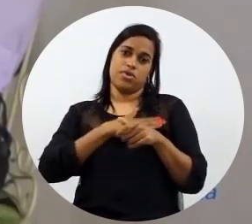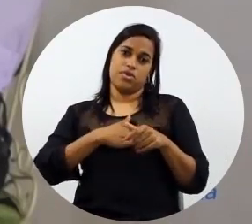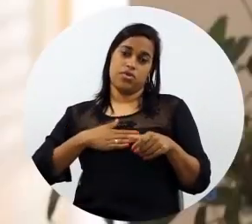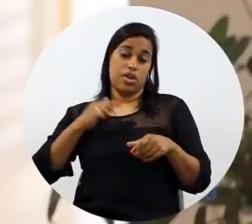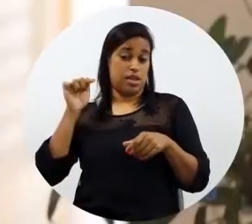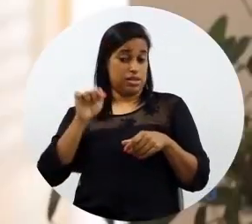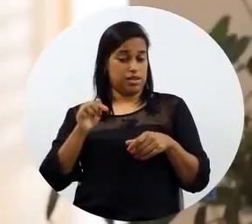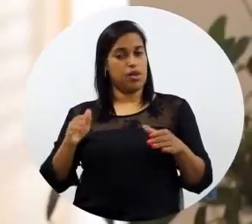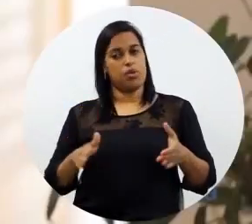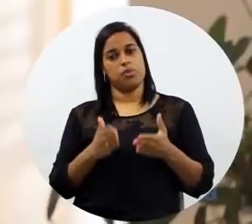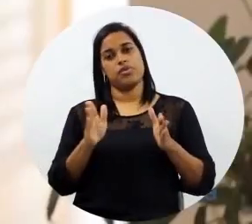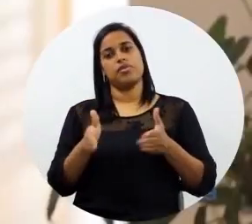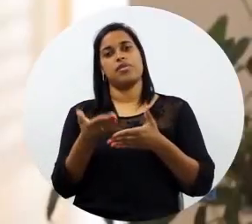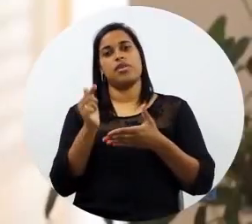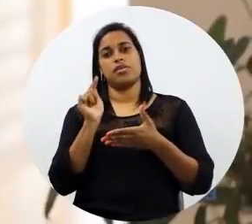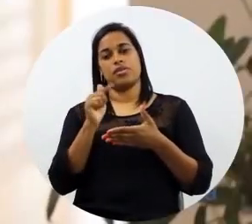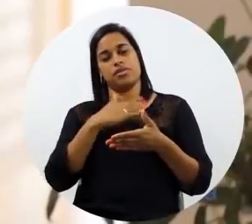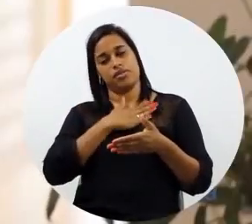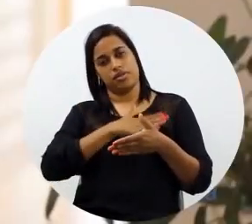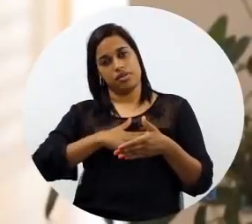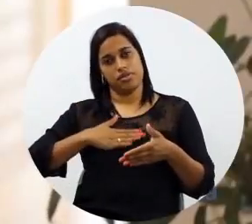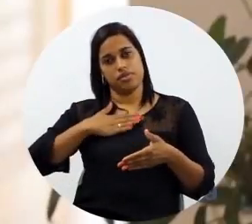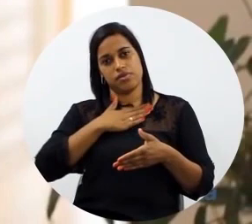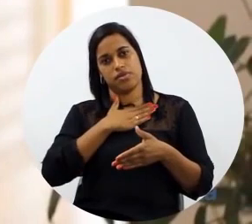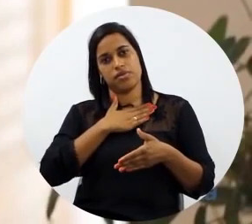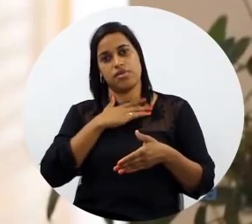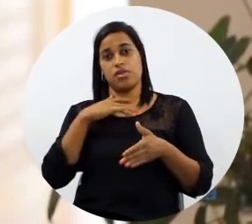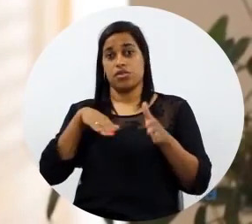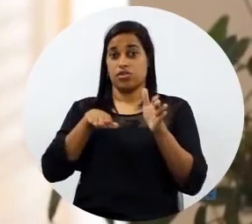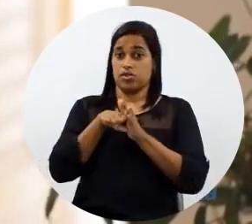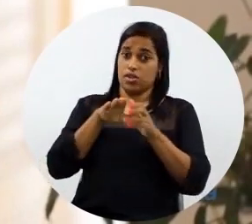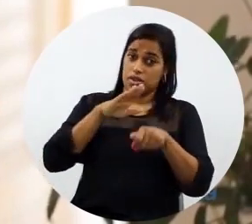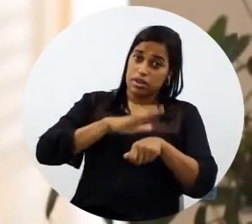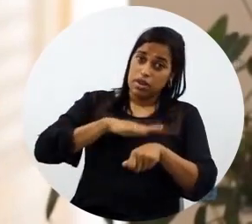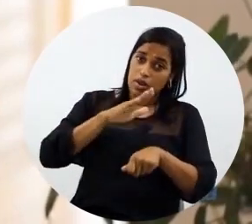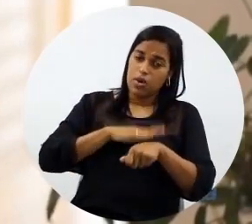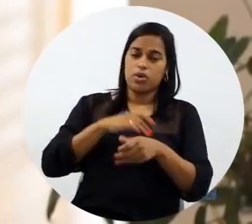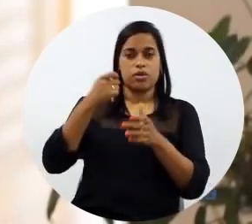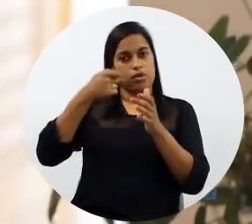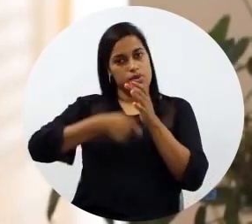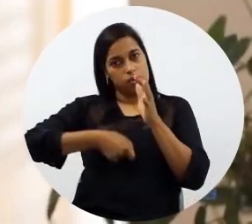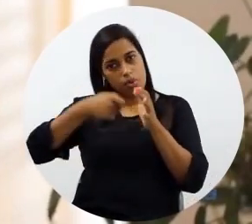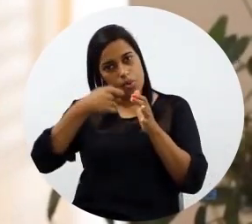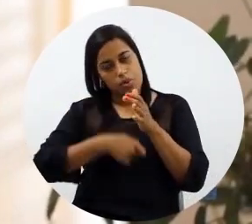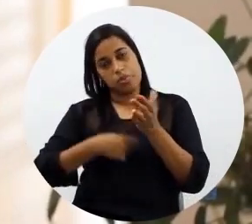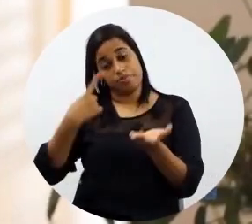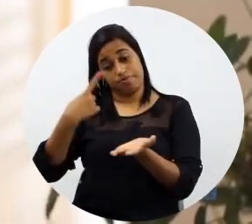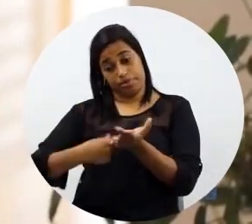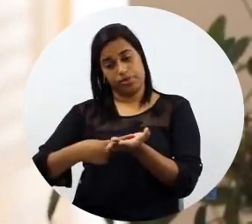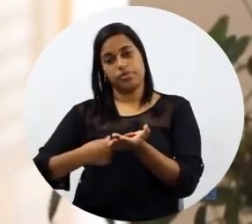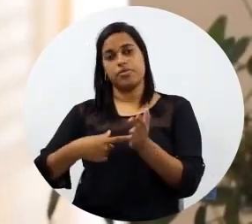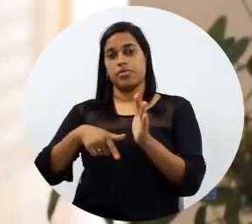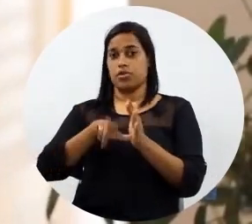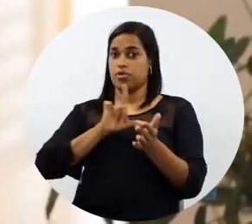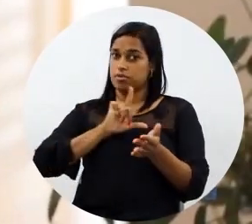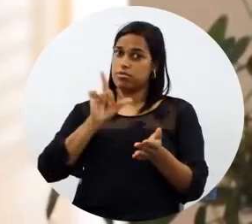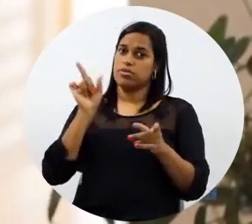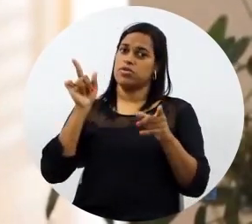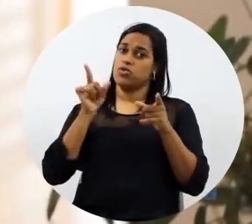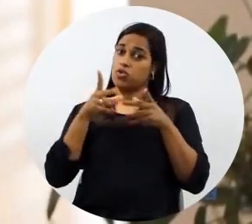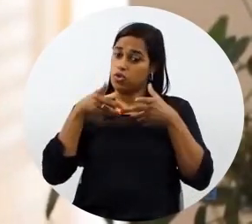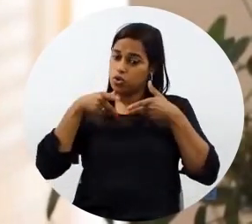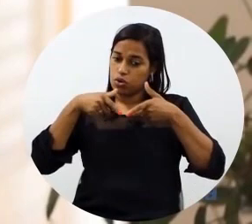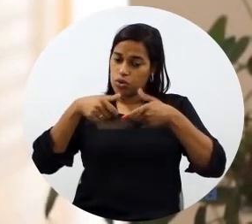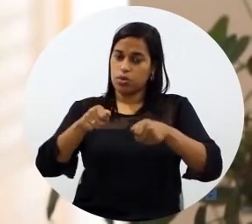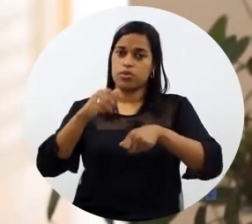motivado. Aquele que é o satisfeito é aquele que chega na hora, cumpre as suas obrigações, faz tudo dentro